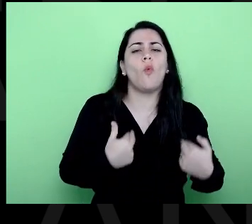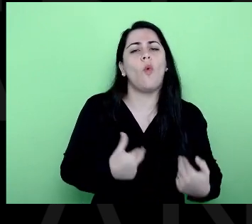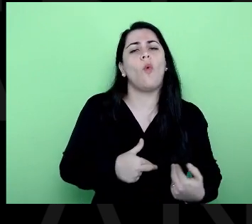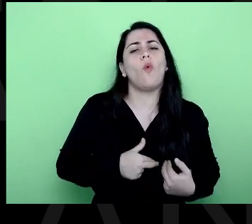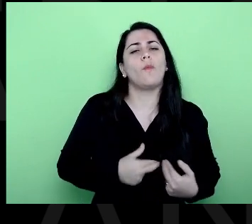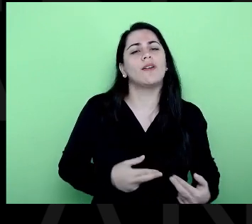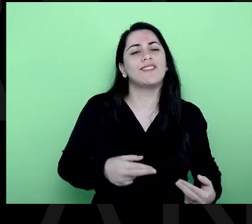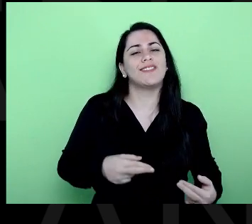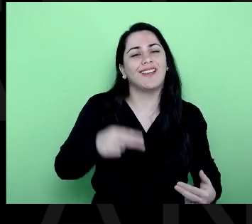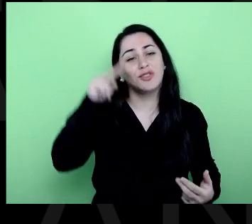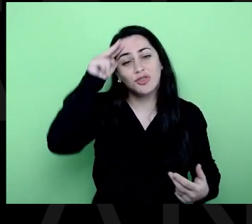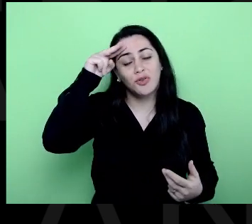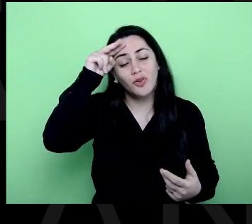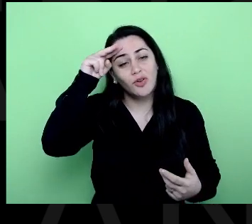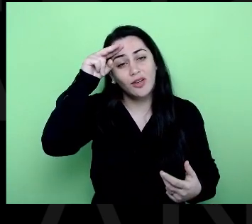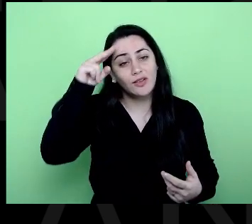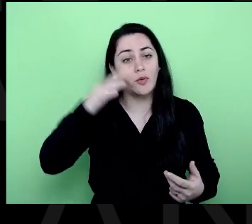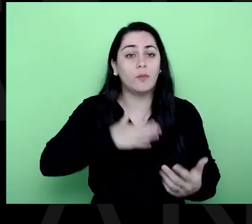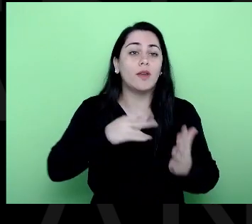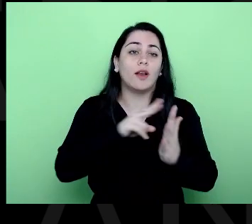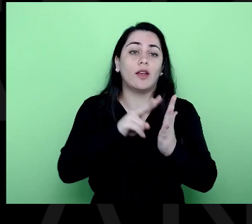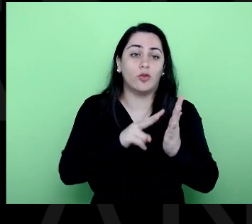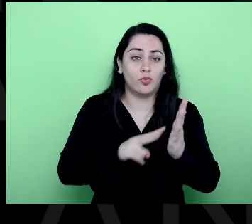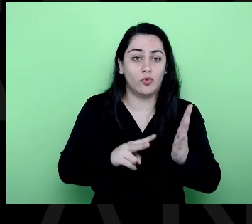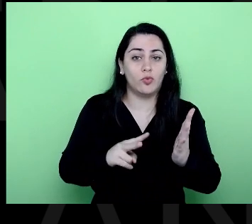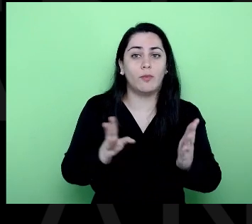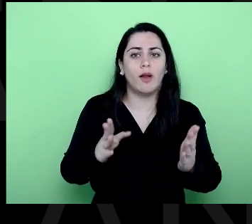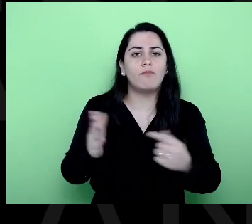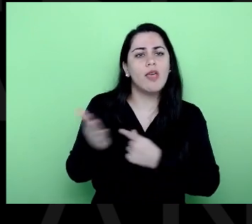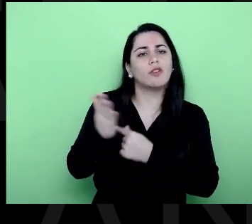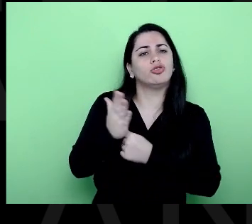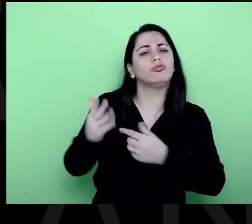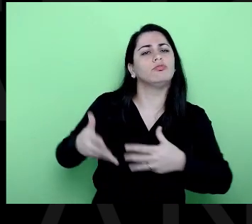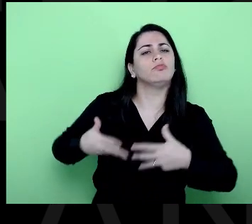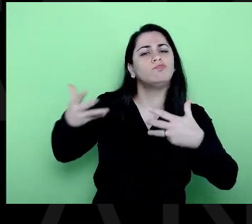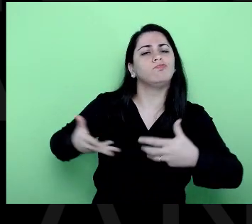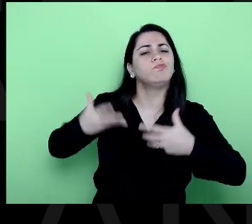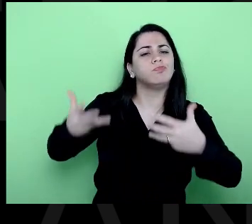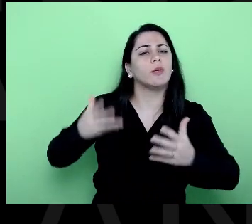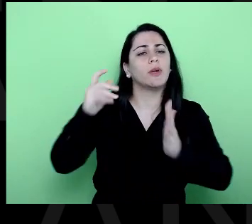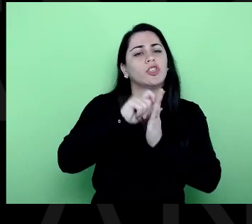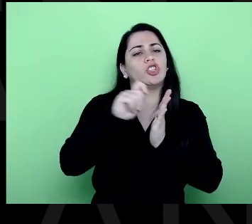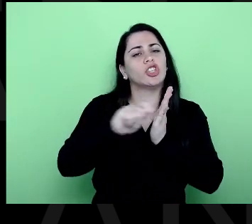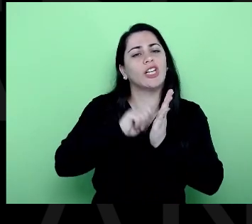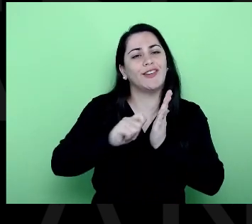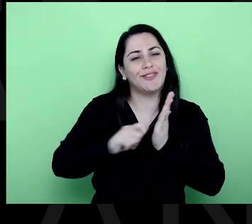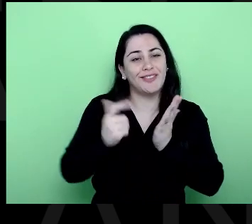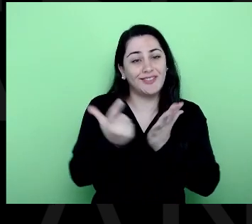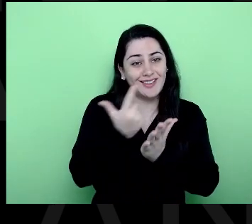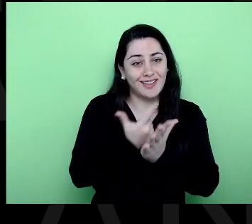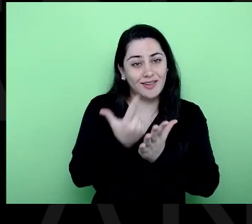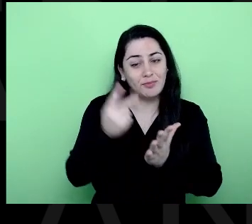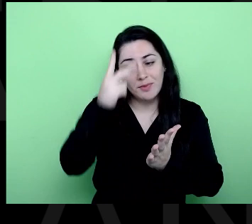tanto Sim, que sim. as minhas leituras, quando para me inspirar na escrita, na forma de entregar isso para o